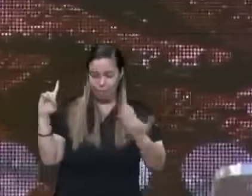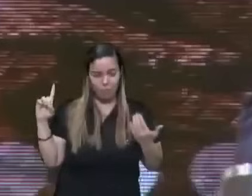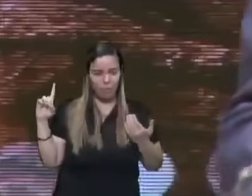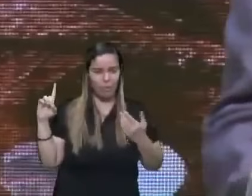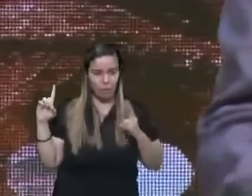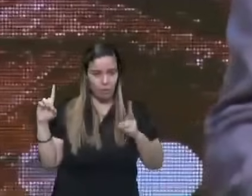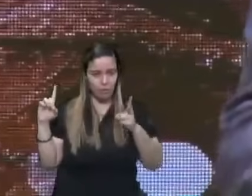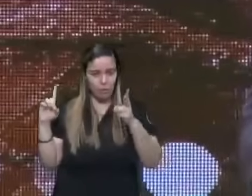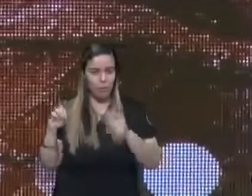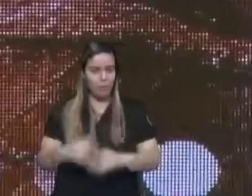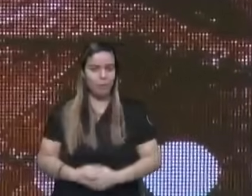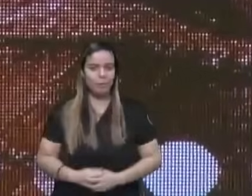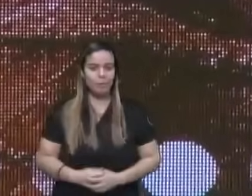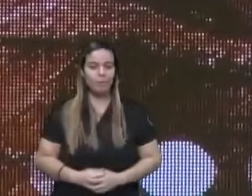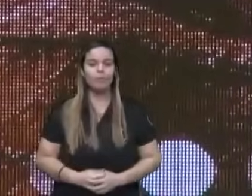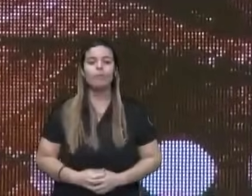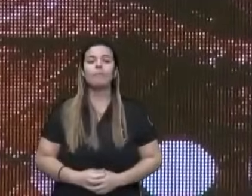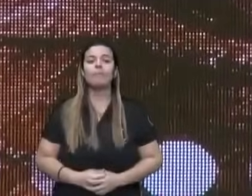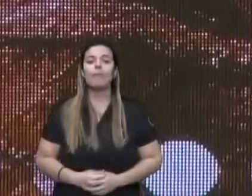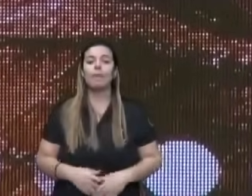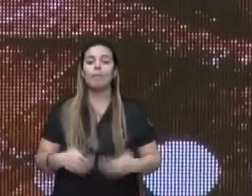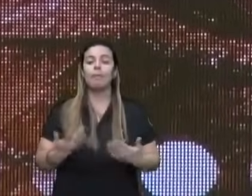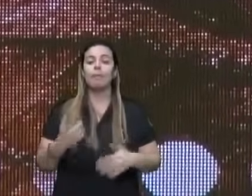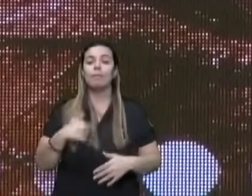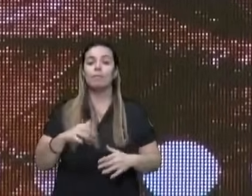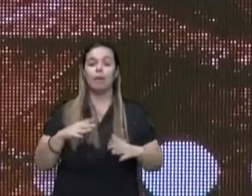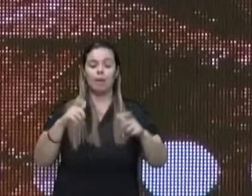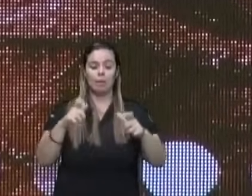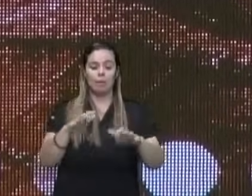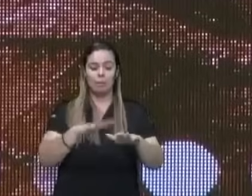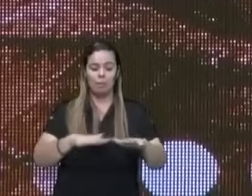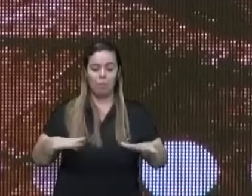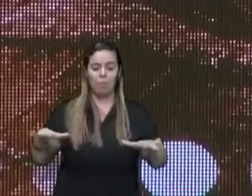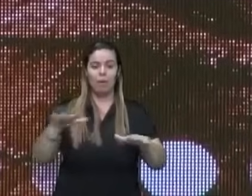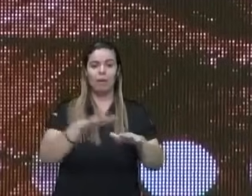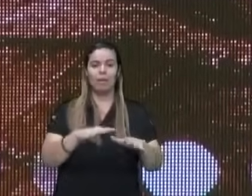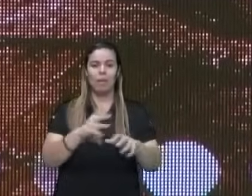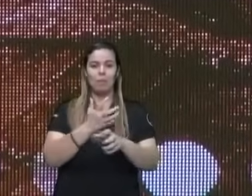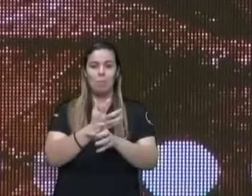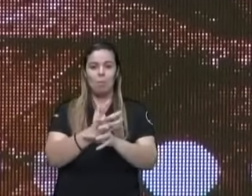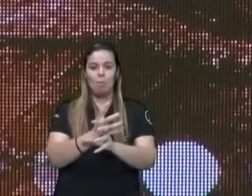Sétimo lugar, vai morar na terra salgada e